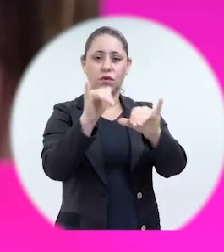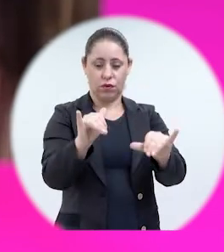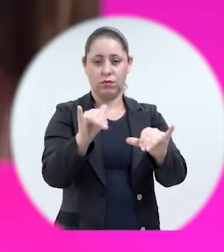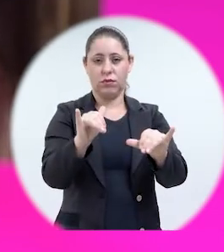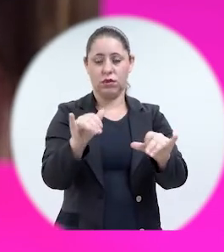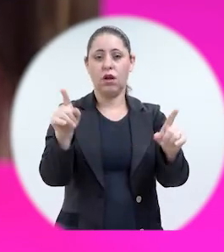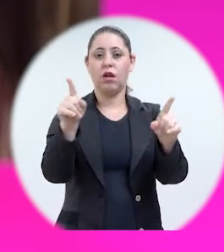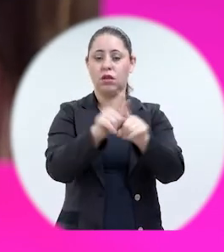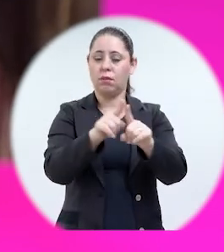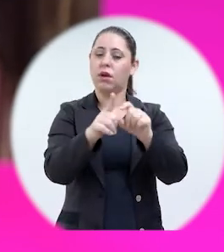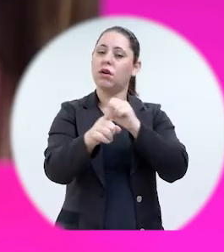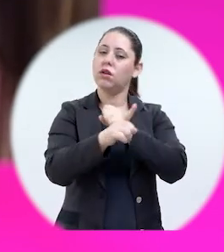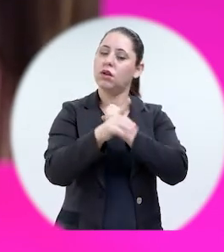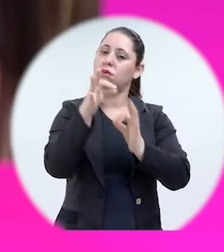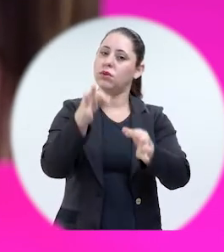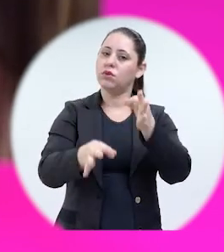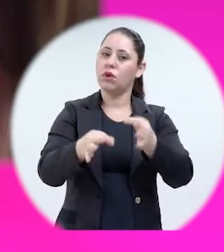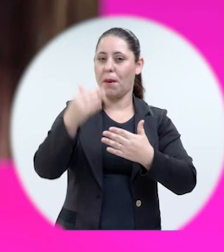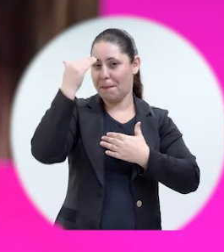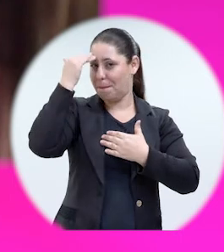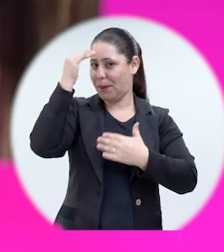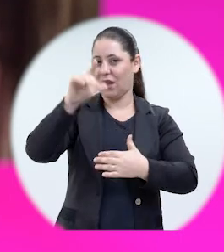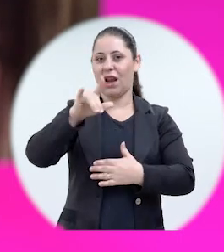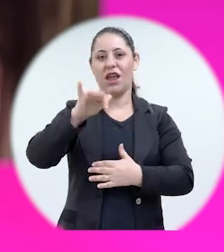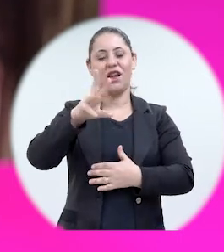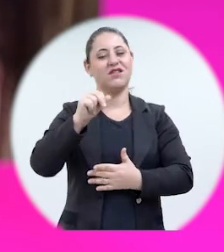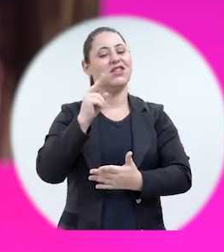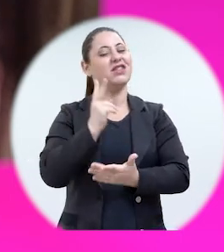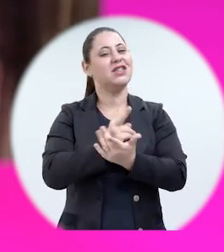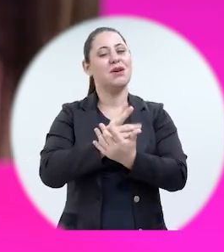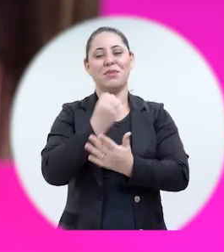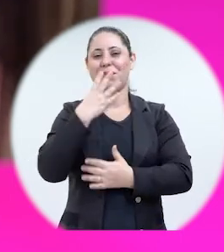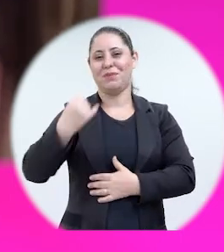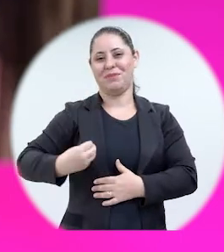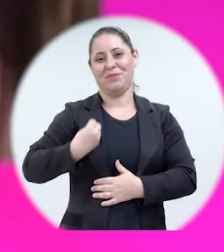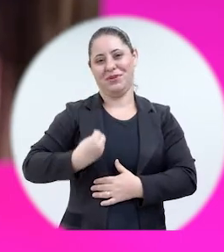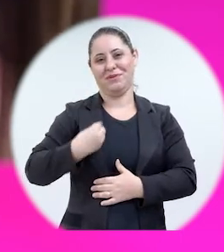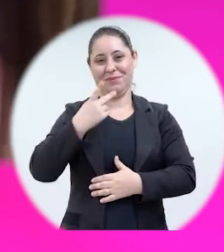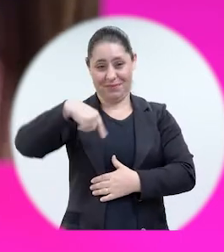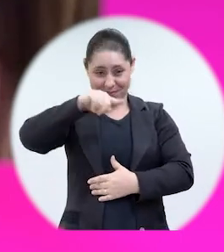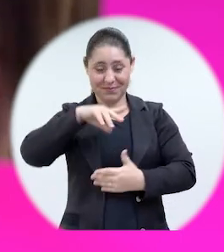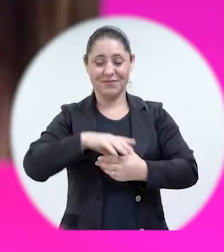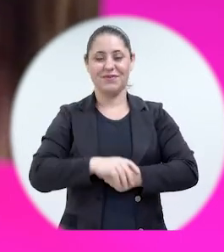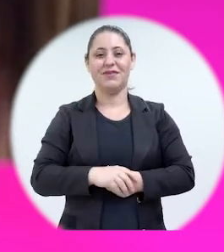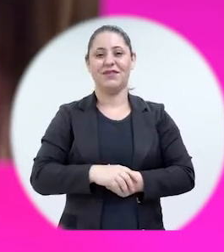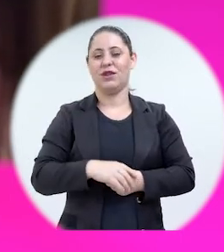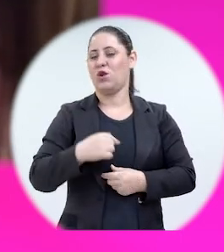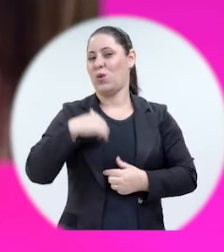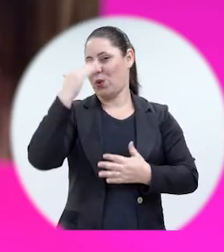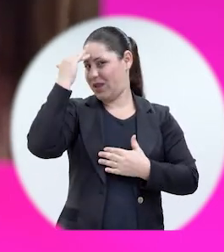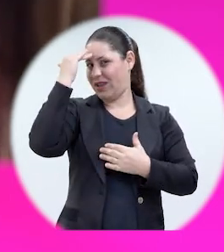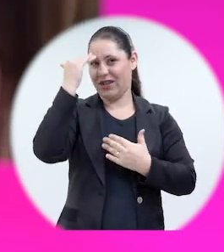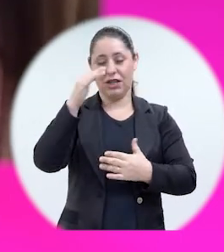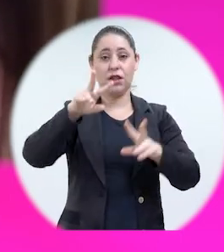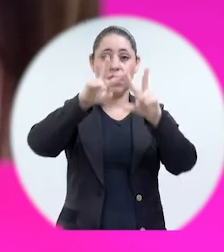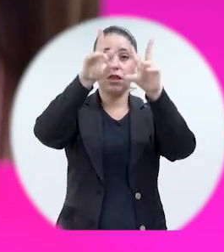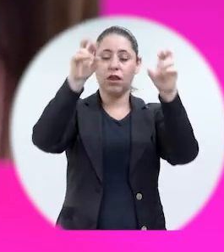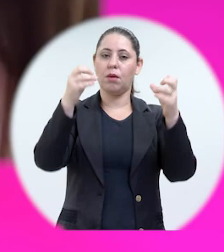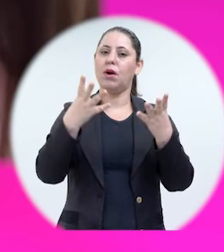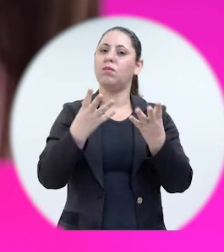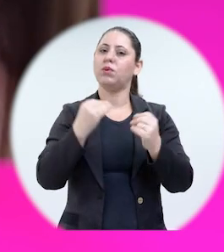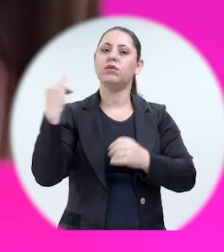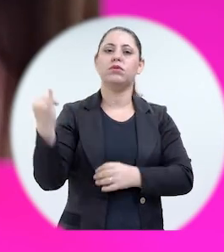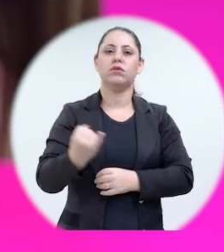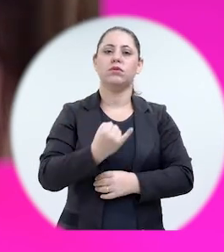orientação, informações e também o atendimento jurídico. Muito obrigada, Lívia. Sempre muito bom participar aqui com vocês. Eu é que